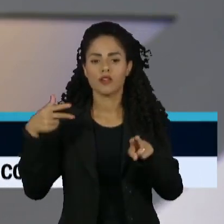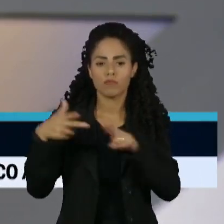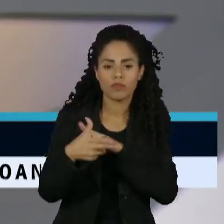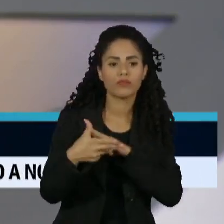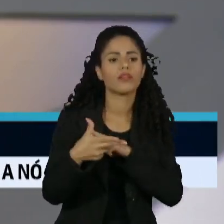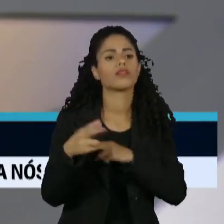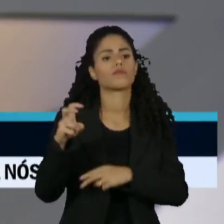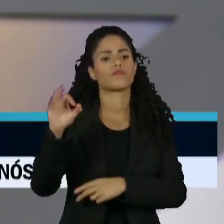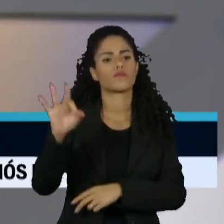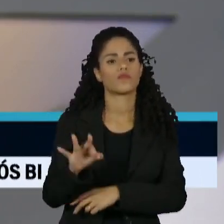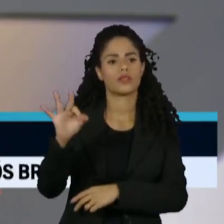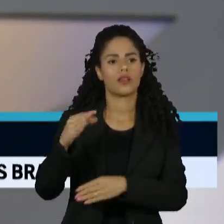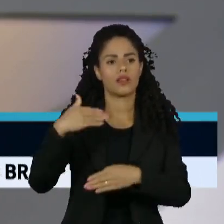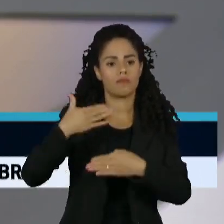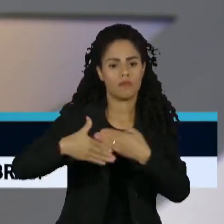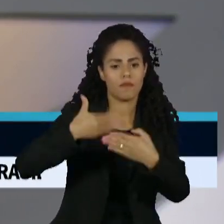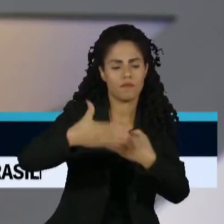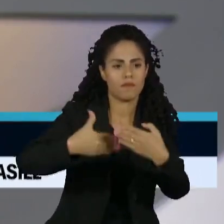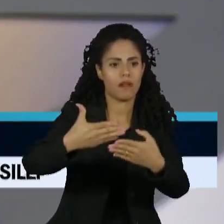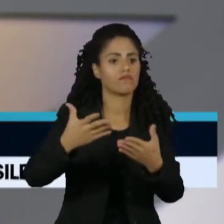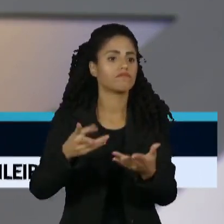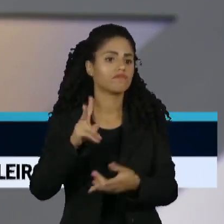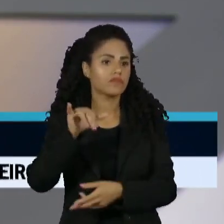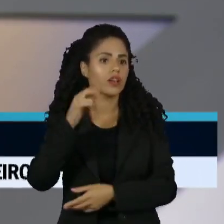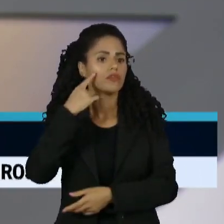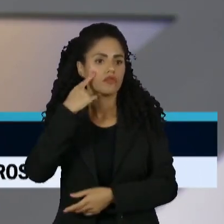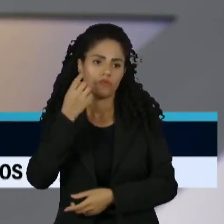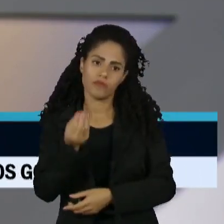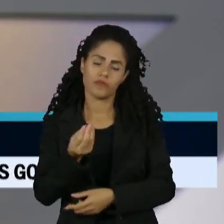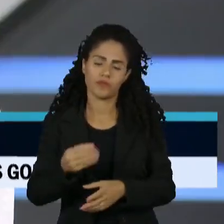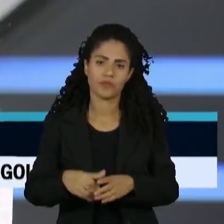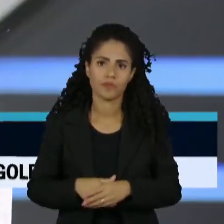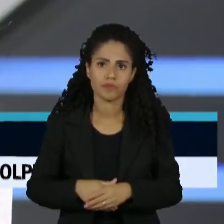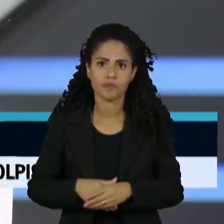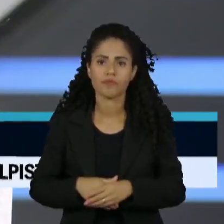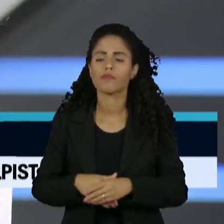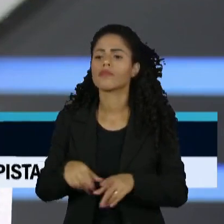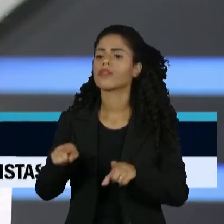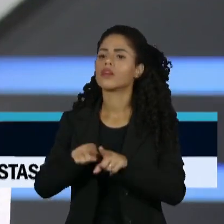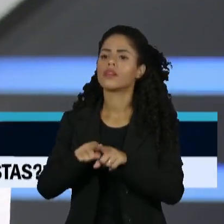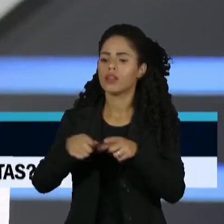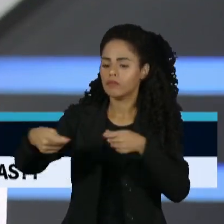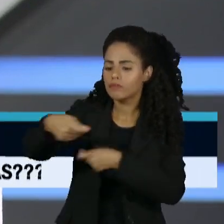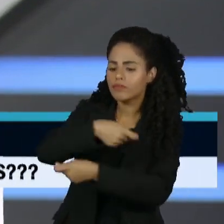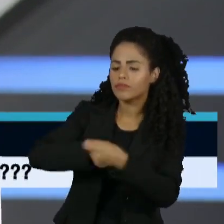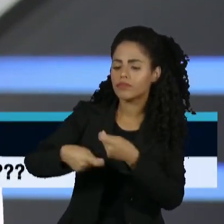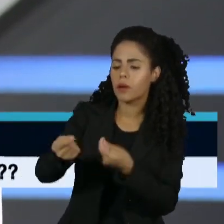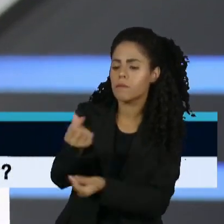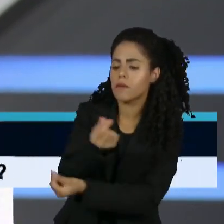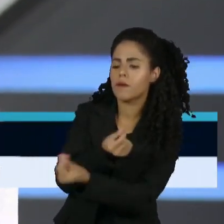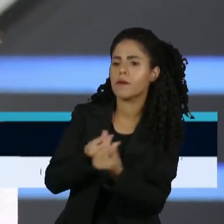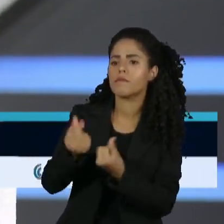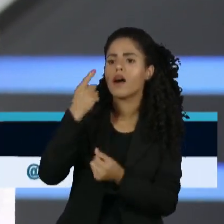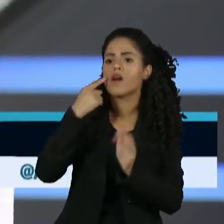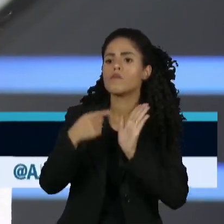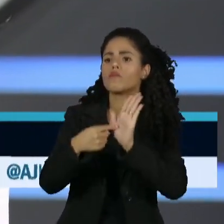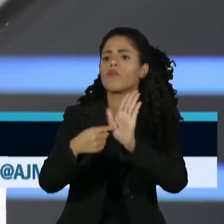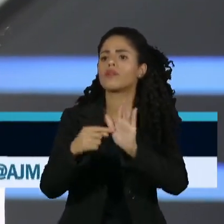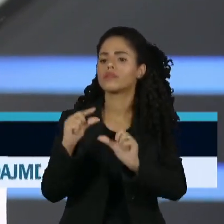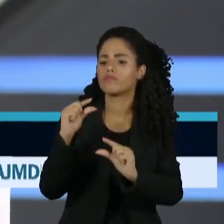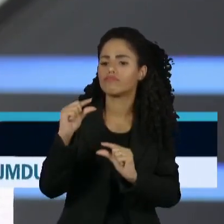ponto percentual nas próximas duas reuniões. Isso aí não tem muito erro. E o que, que o mercado está sinalizando, Schwarzman, com essas